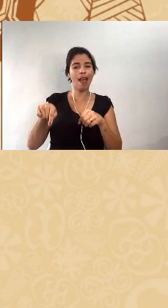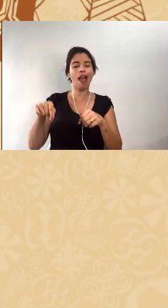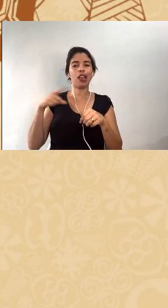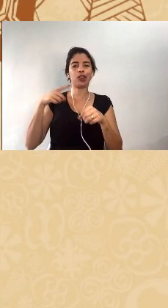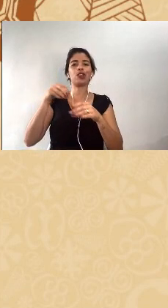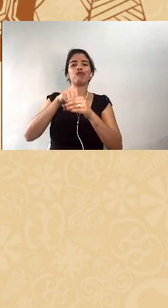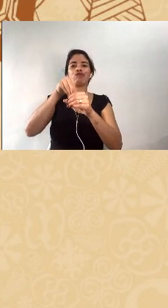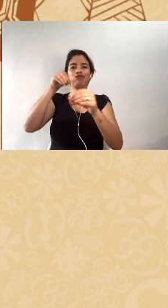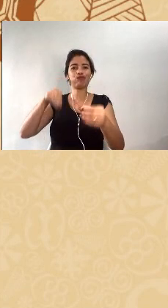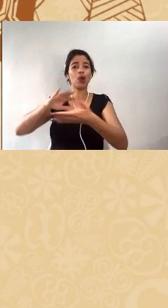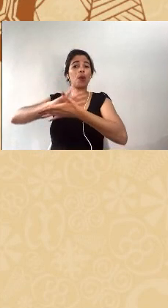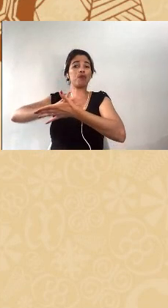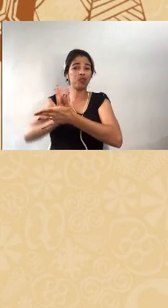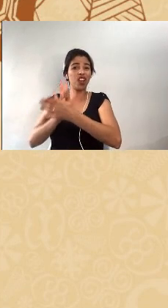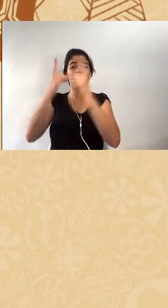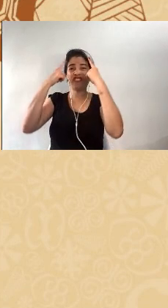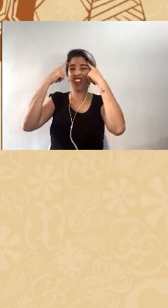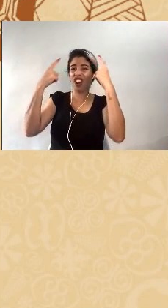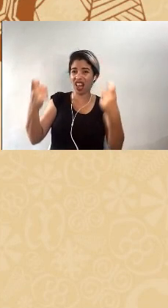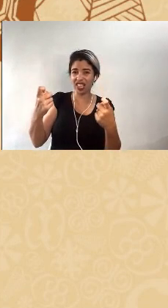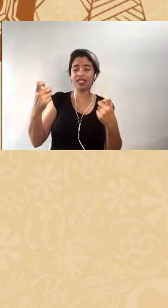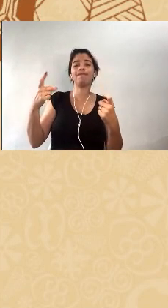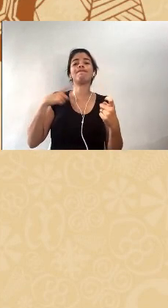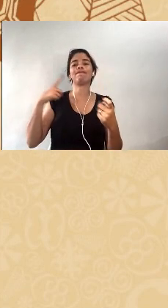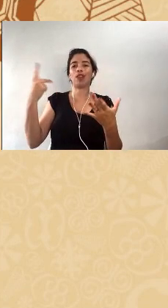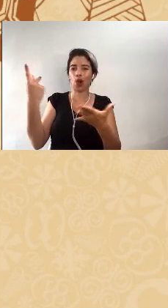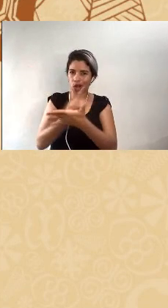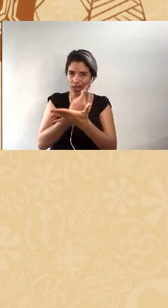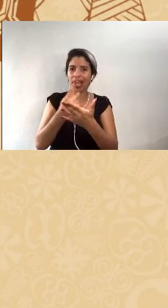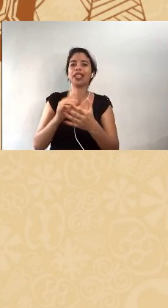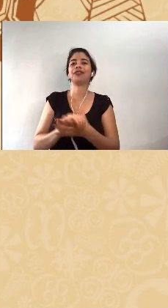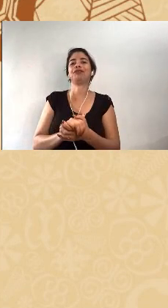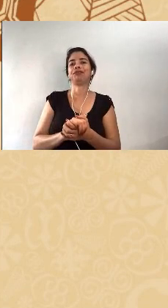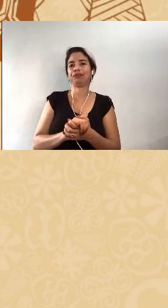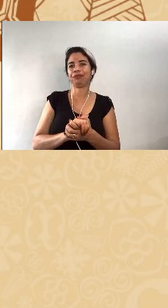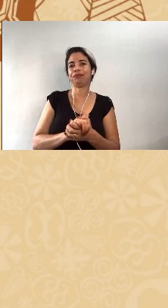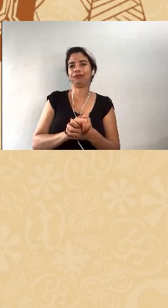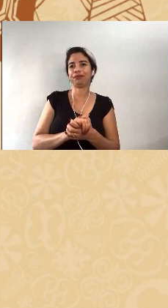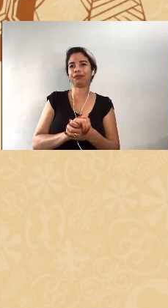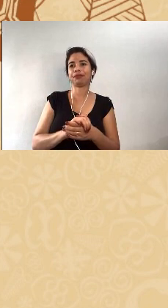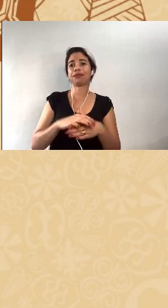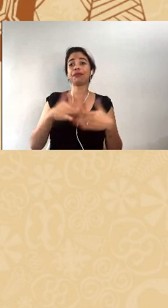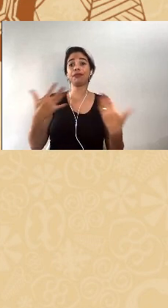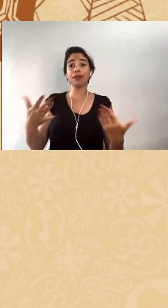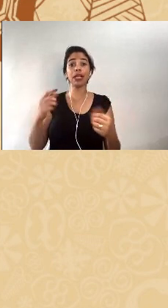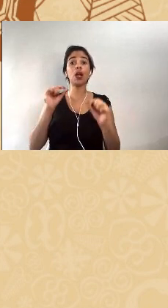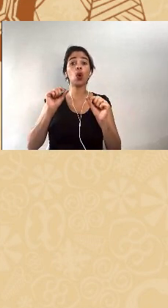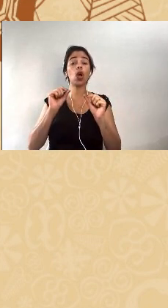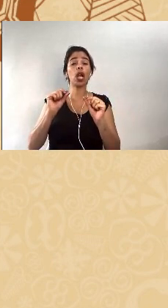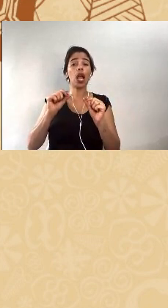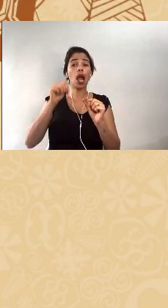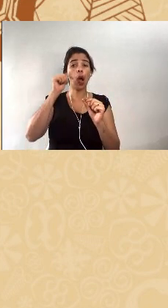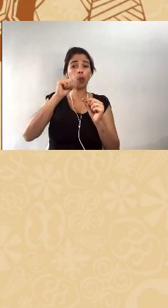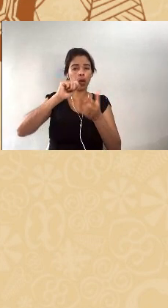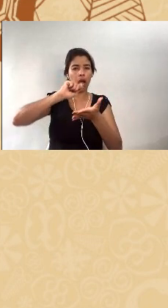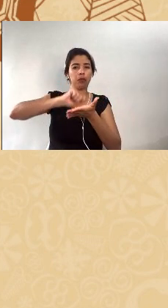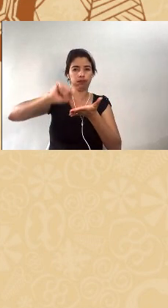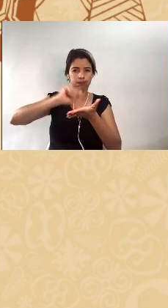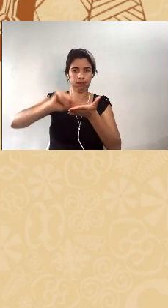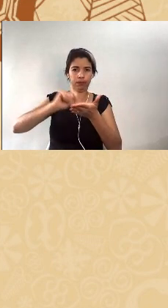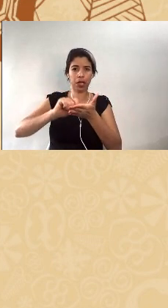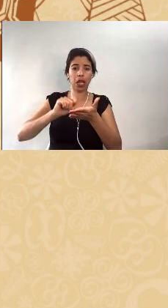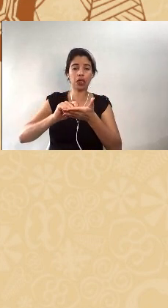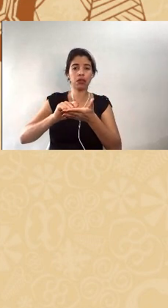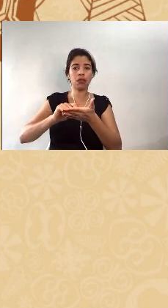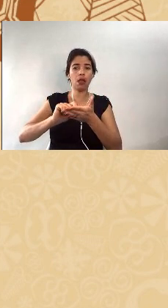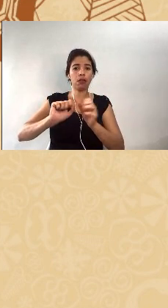discriminação, preconceito, violência tem causado. Né? E aí, o que a Nilma Lino Gomes vai defender e que orienta aqui o nosso